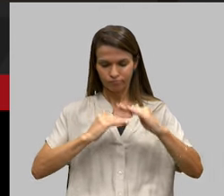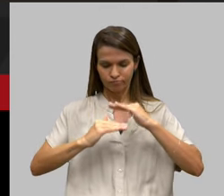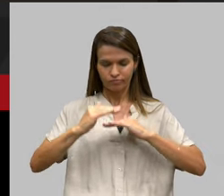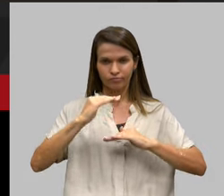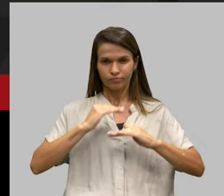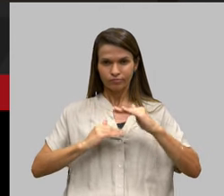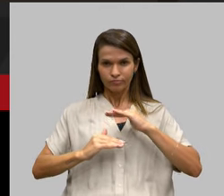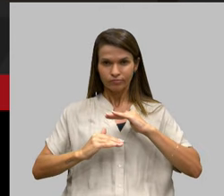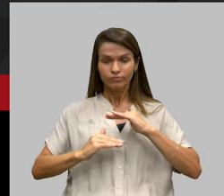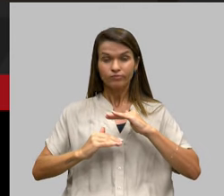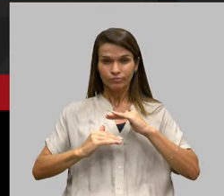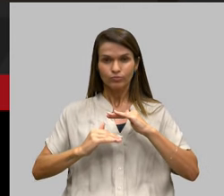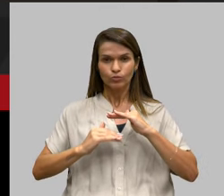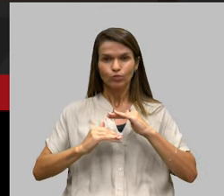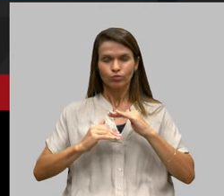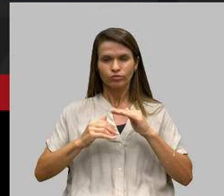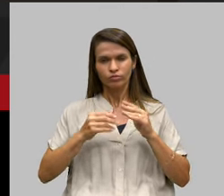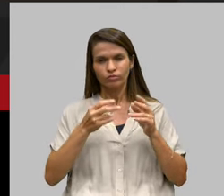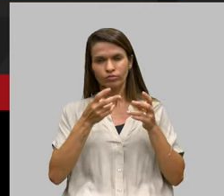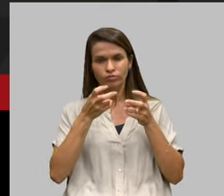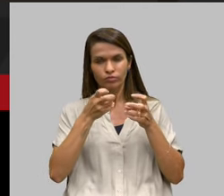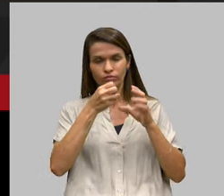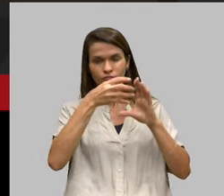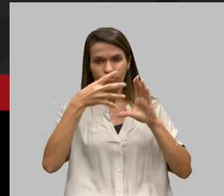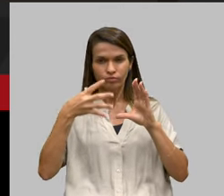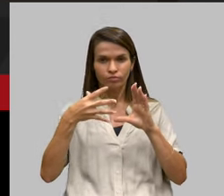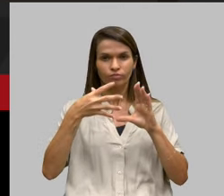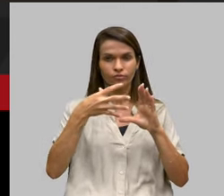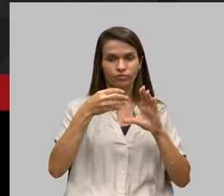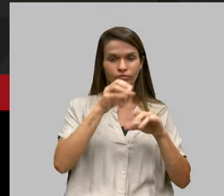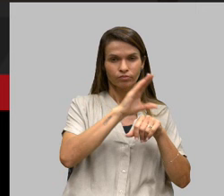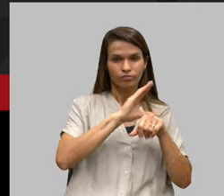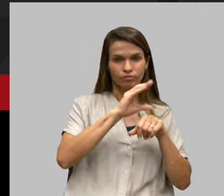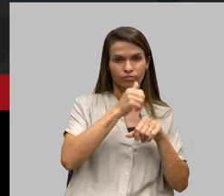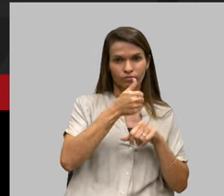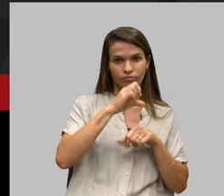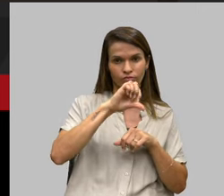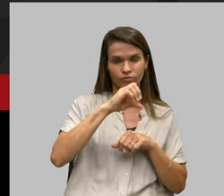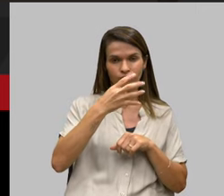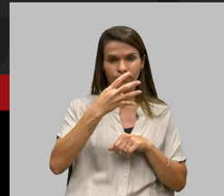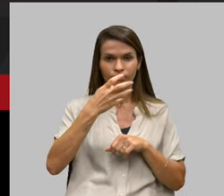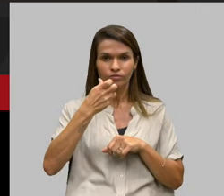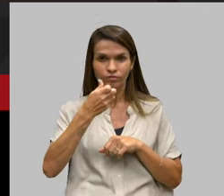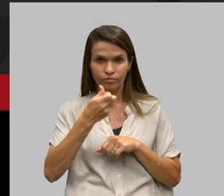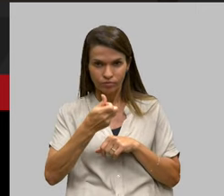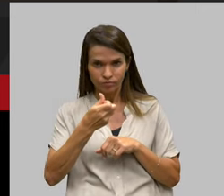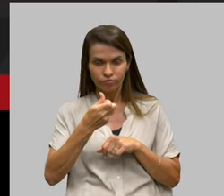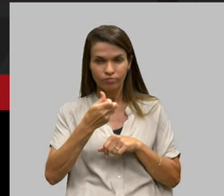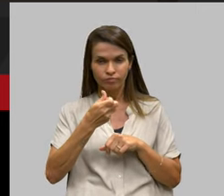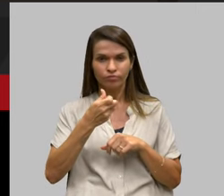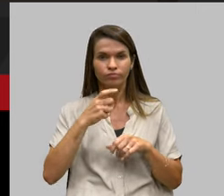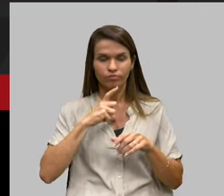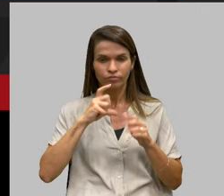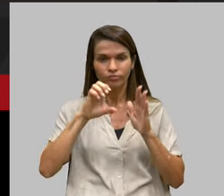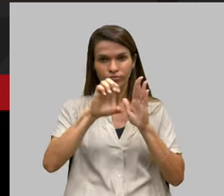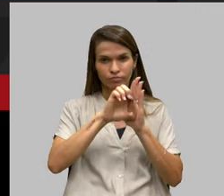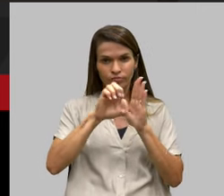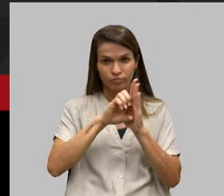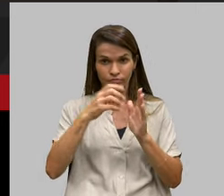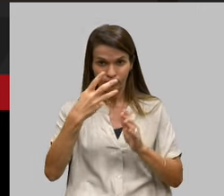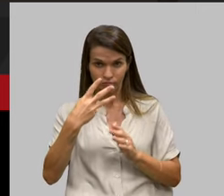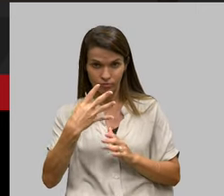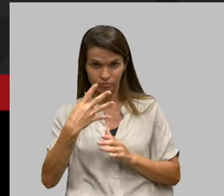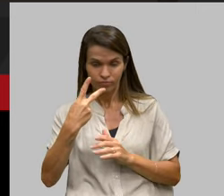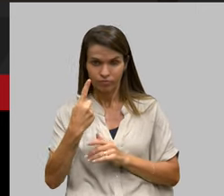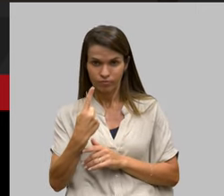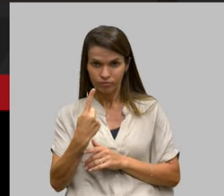eh esses preceitos da Constituição de 1946 vieram até a emenda 4 então ele